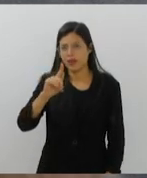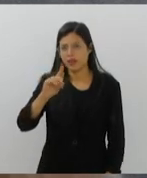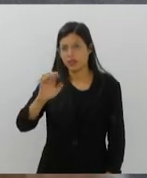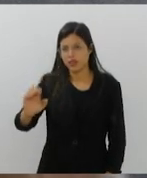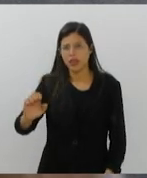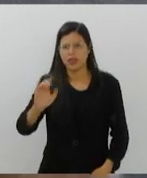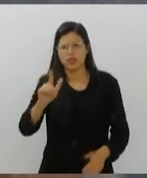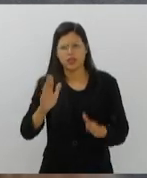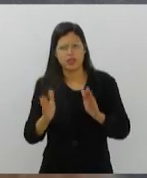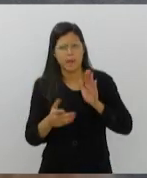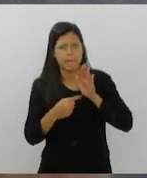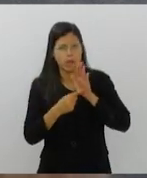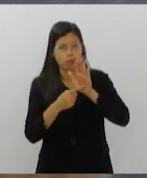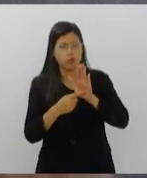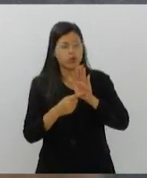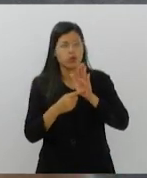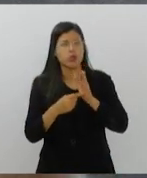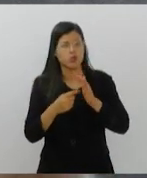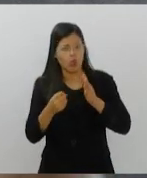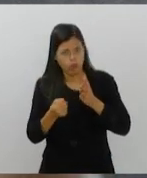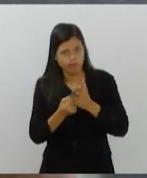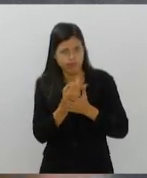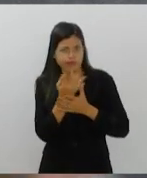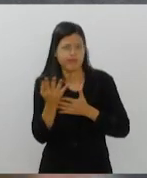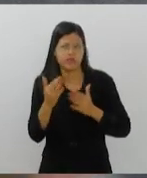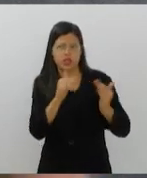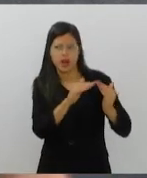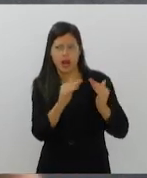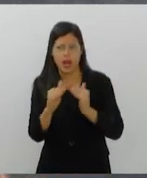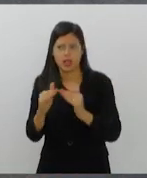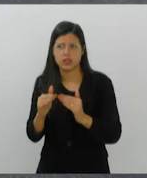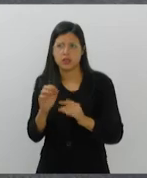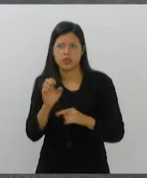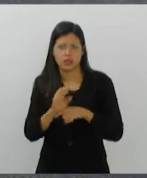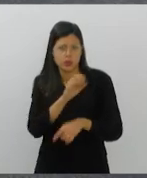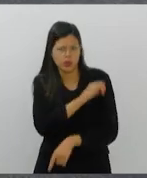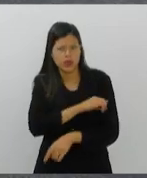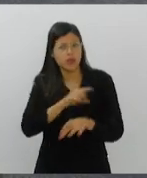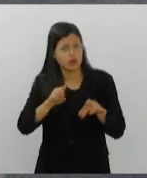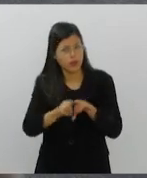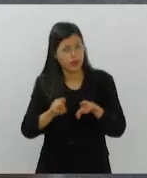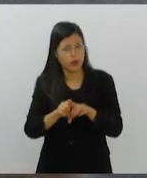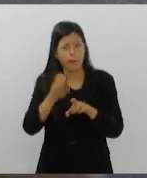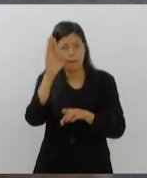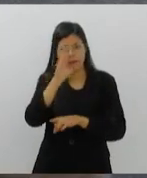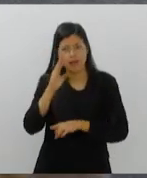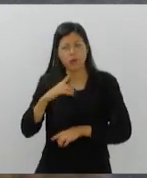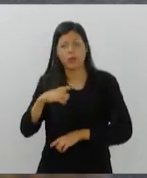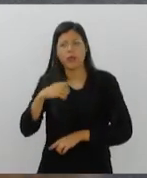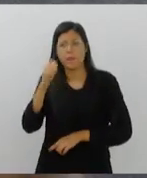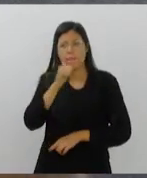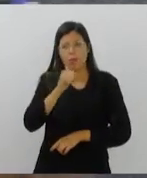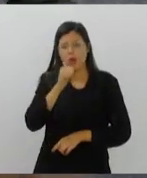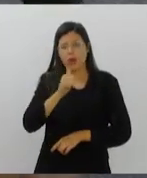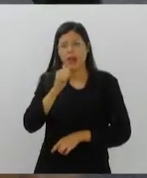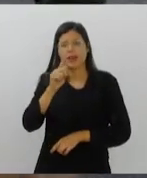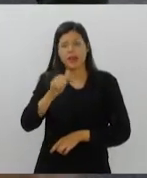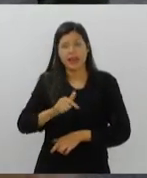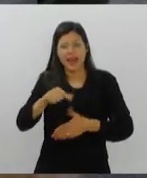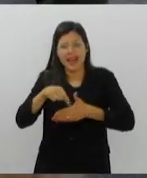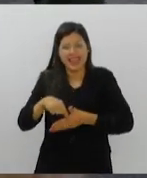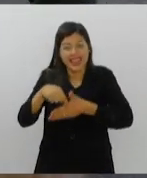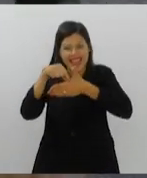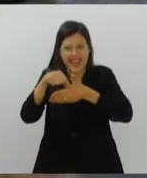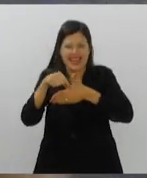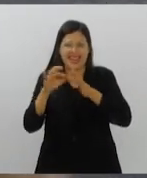maioria dos lares, não só no estado do Rio de Janeiro, mas no Brasil, temos mulheres como chefe de famílias.